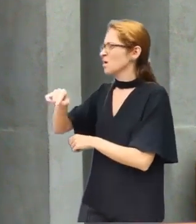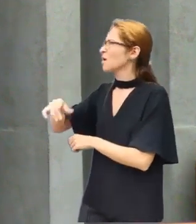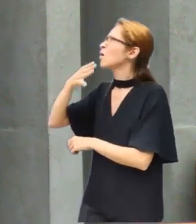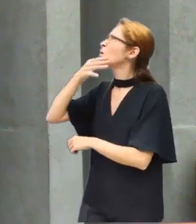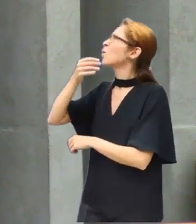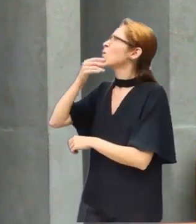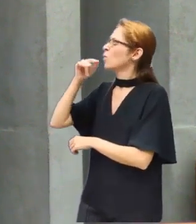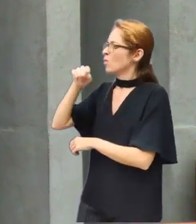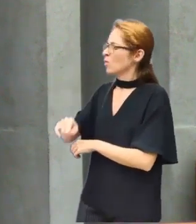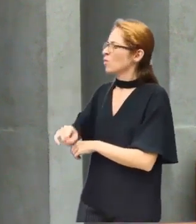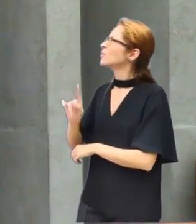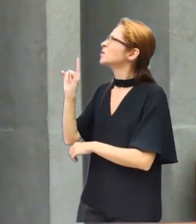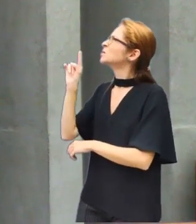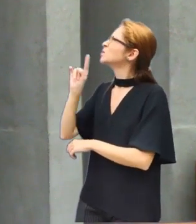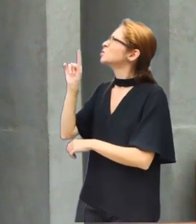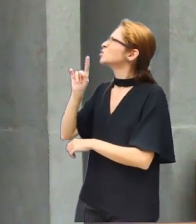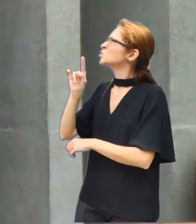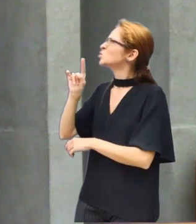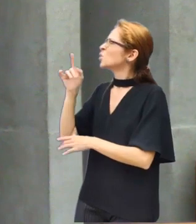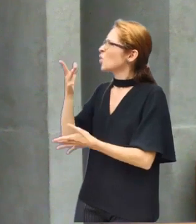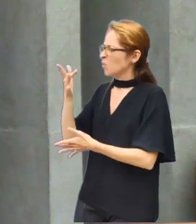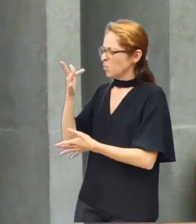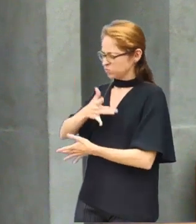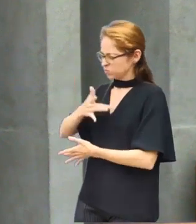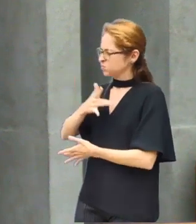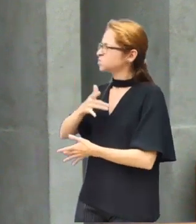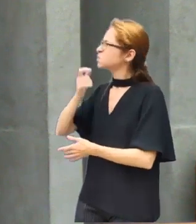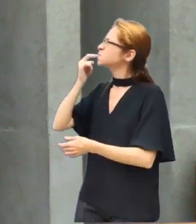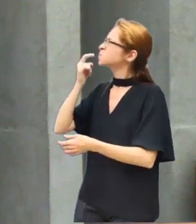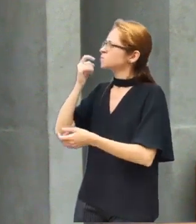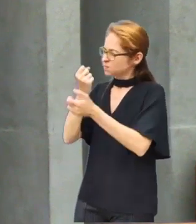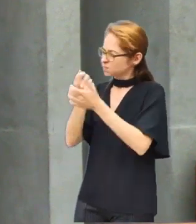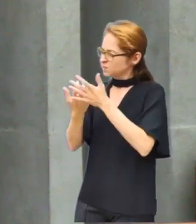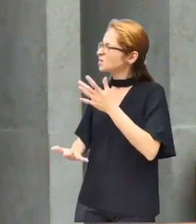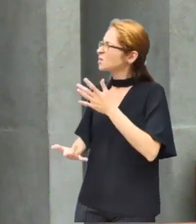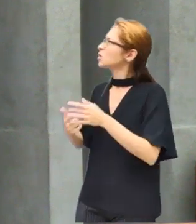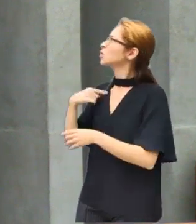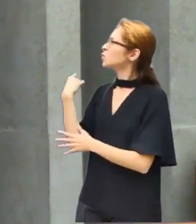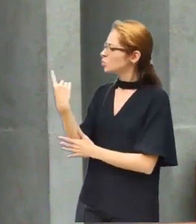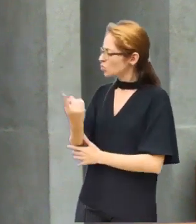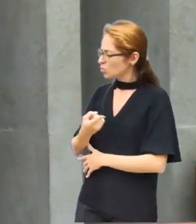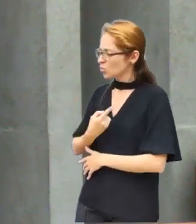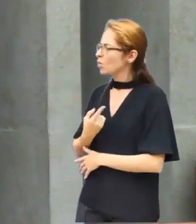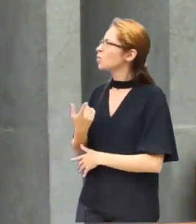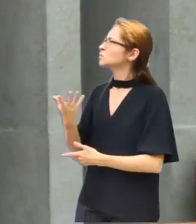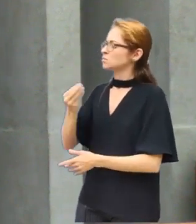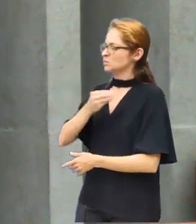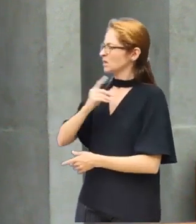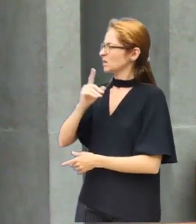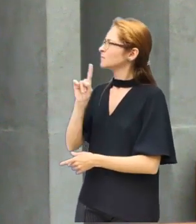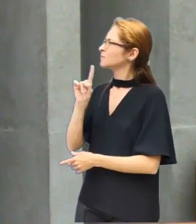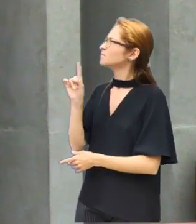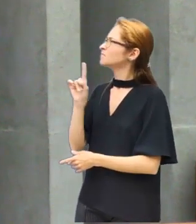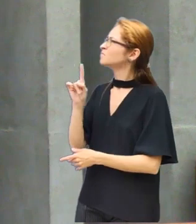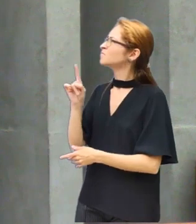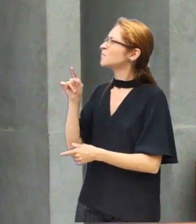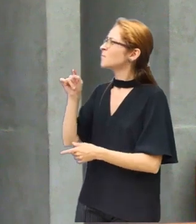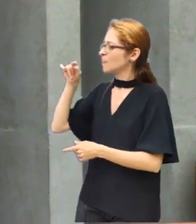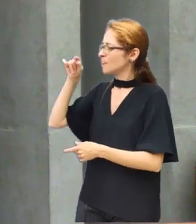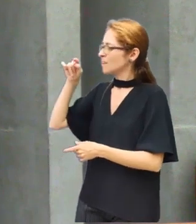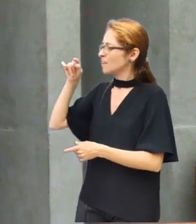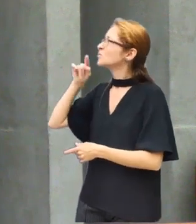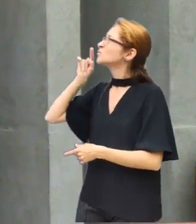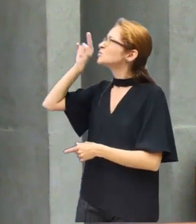homem, e não faças cair sobre nós este sangue quanto a nós inocente, porque tu, Senhor, fizeste como